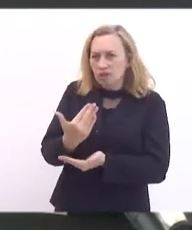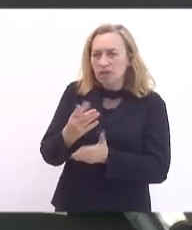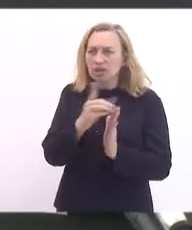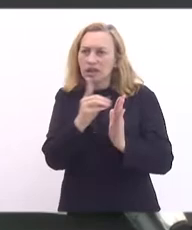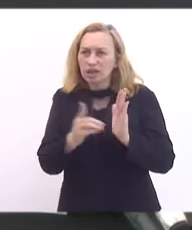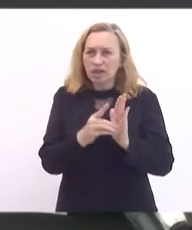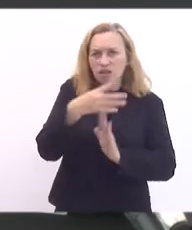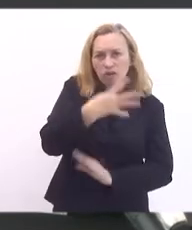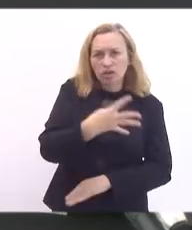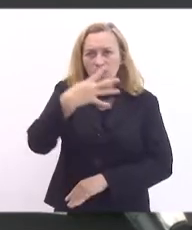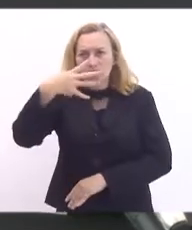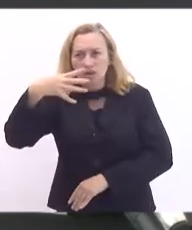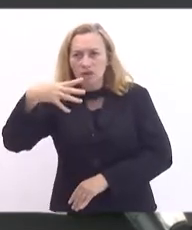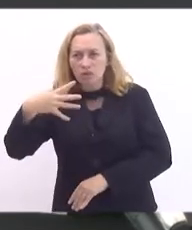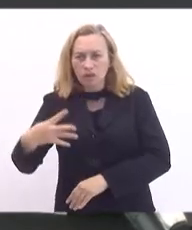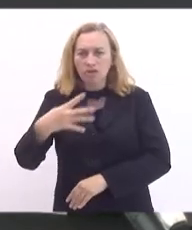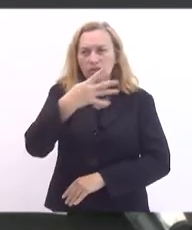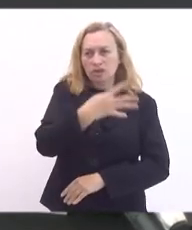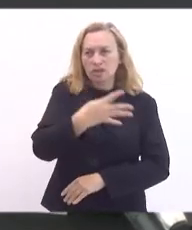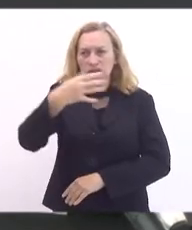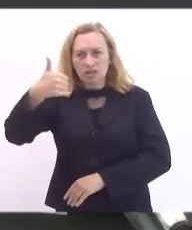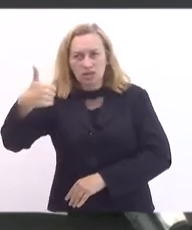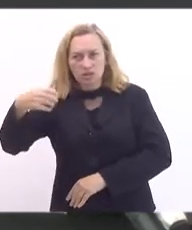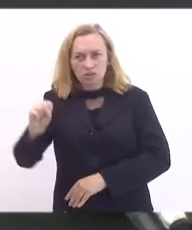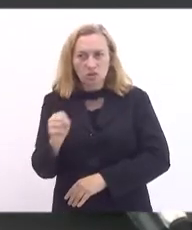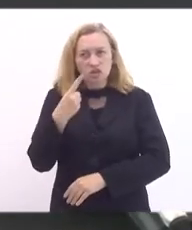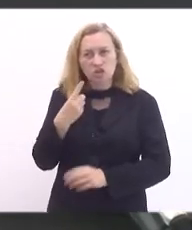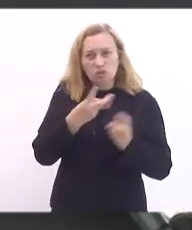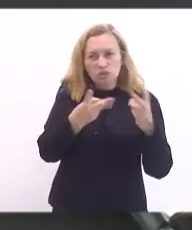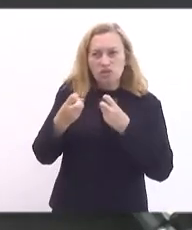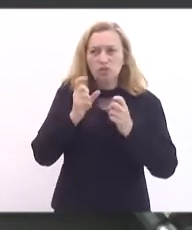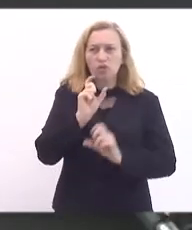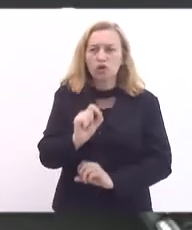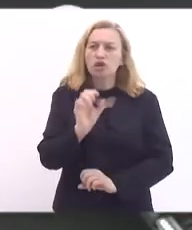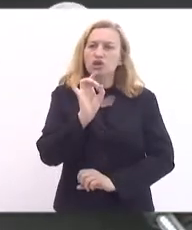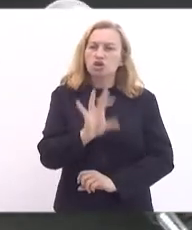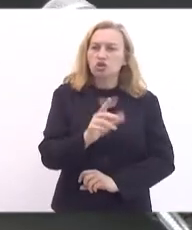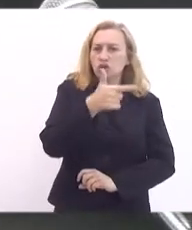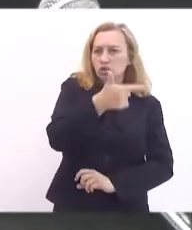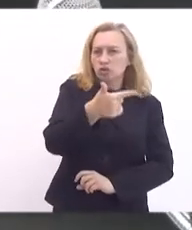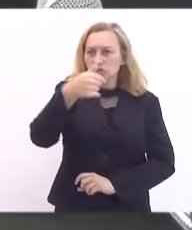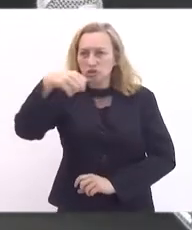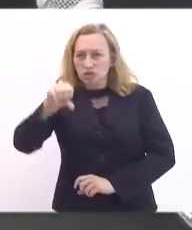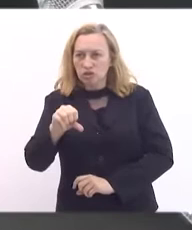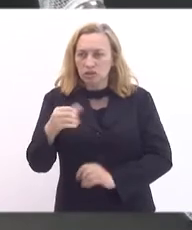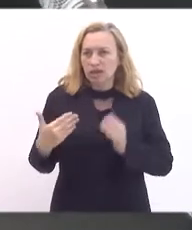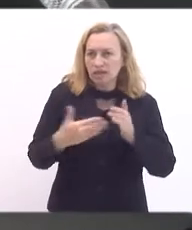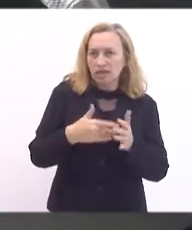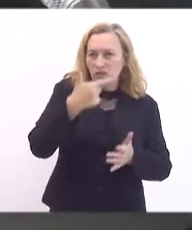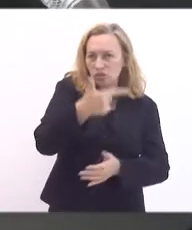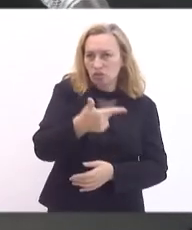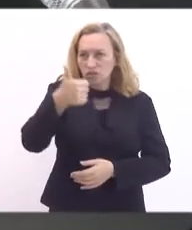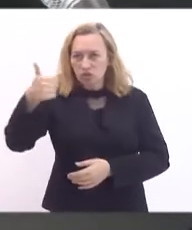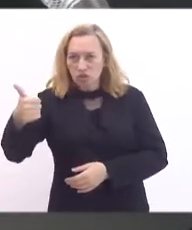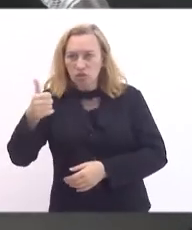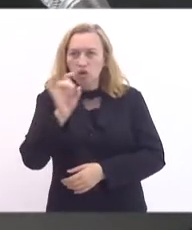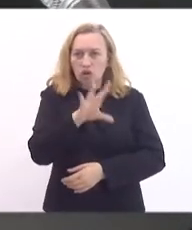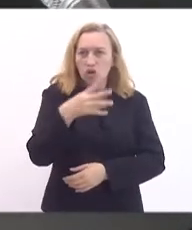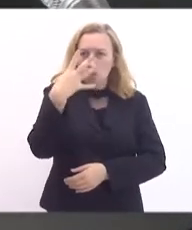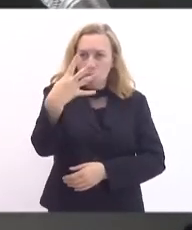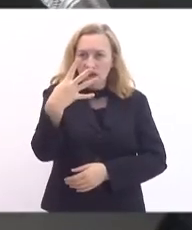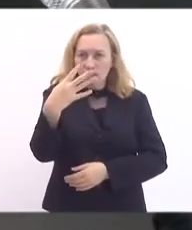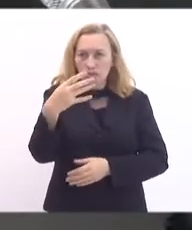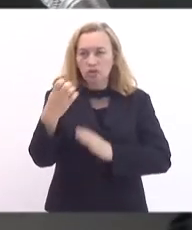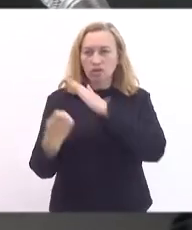decreto 44 418 e a gente identificou que somente de 2019 a2021 só quatro